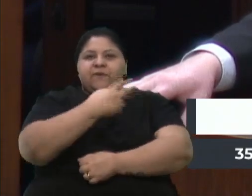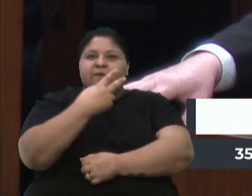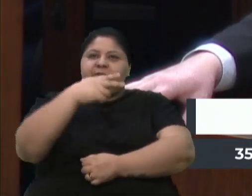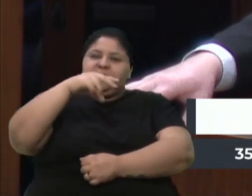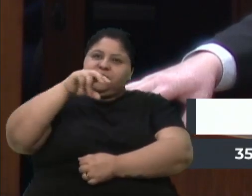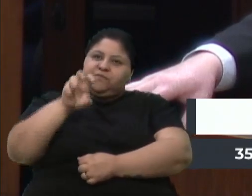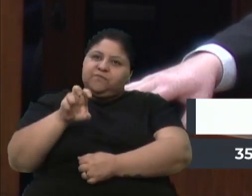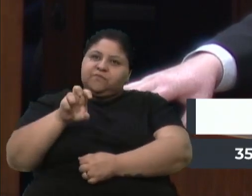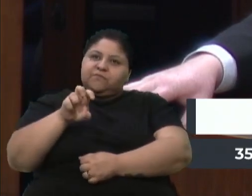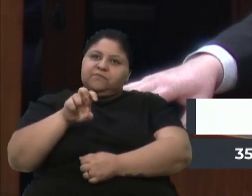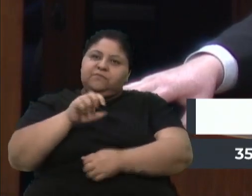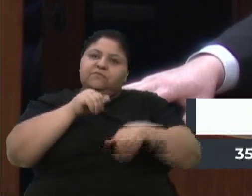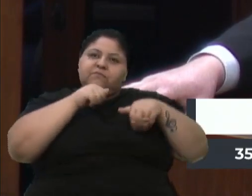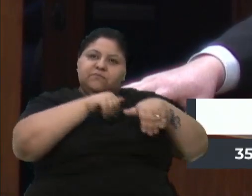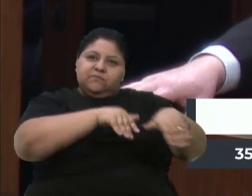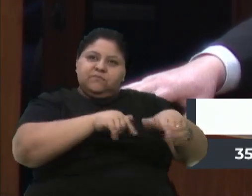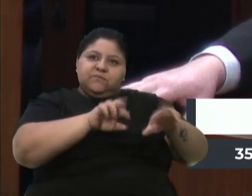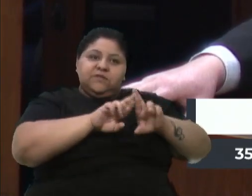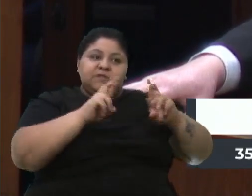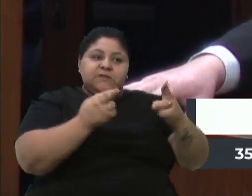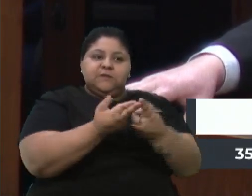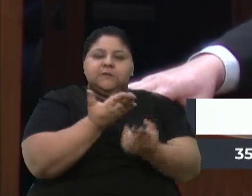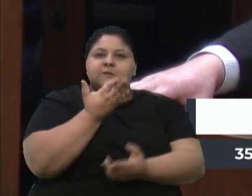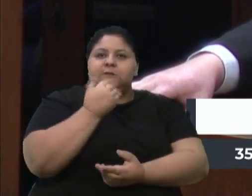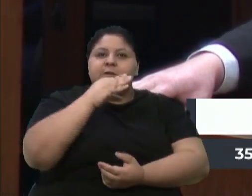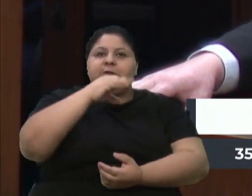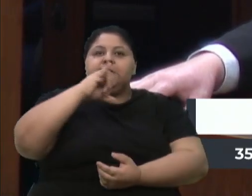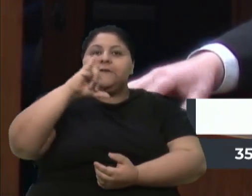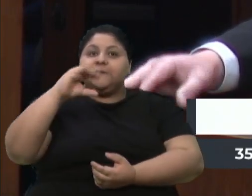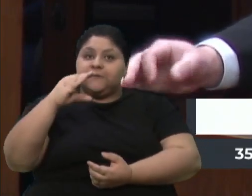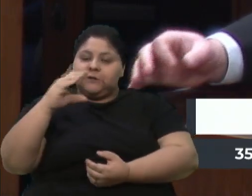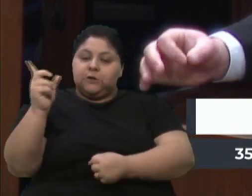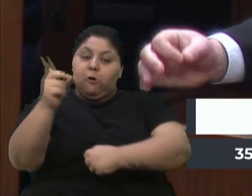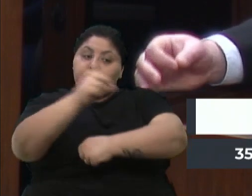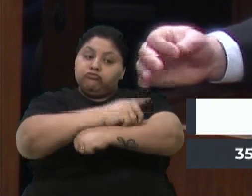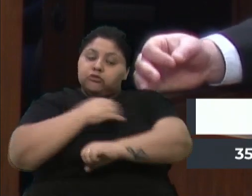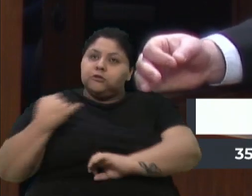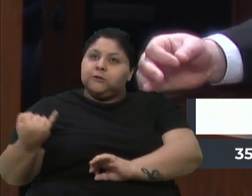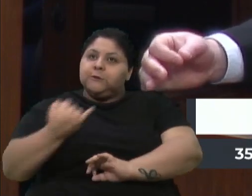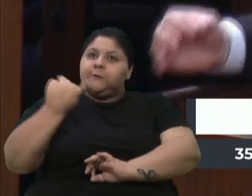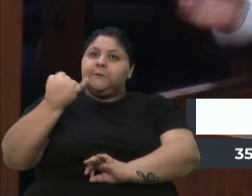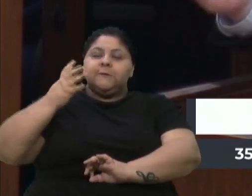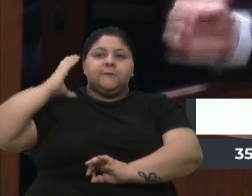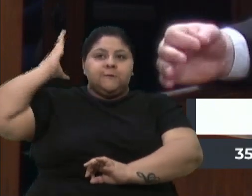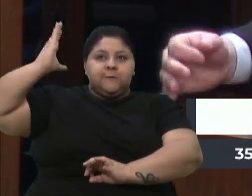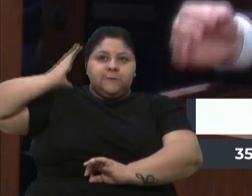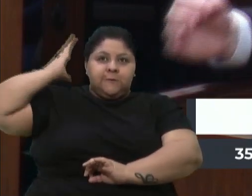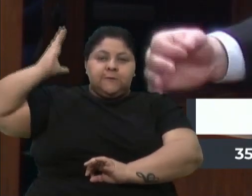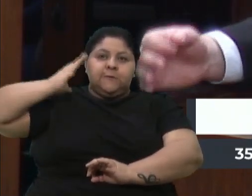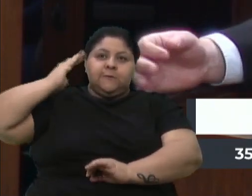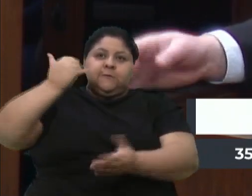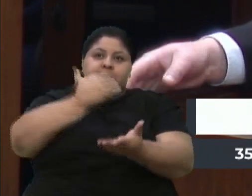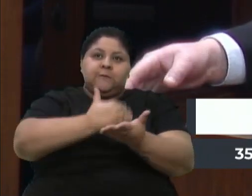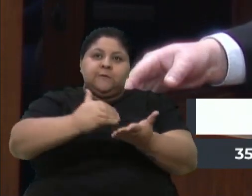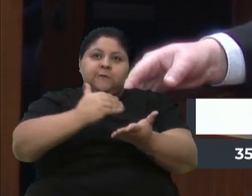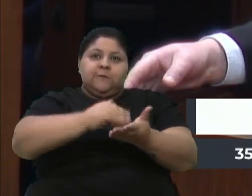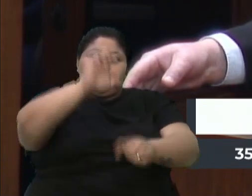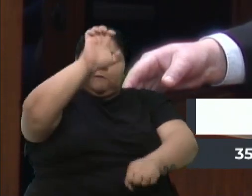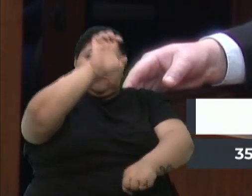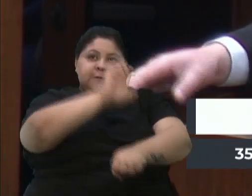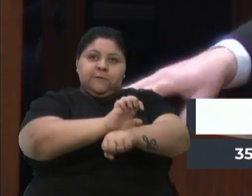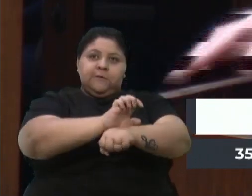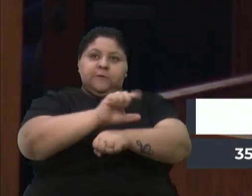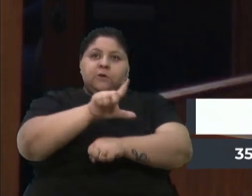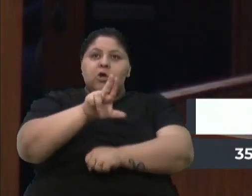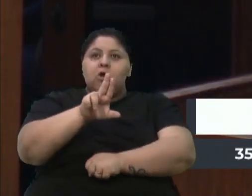nós teremos reunião almoço da SIC. Esse dia é muito importante. Vai estar palestrando aqui o secretário estadual do Turismo, Luiz